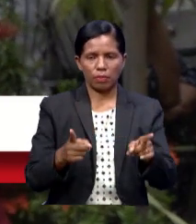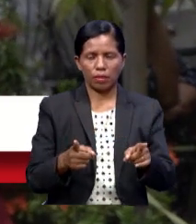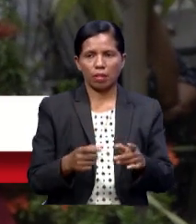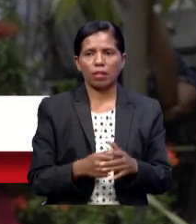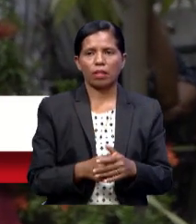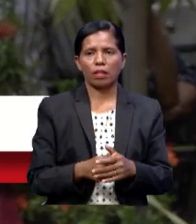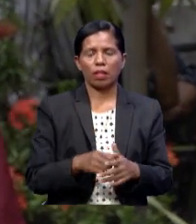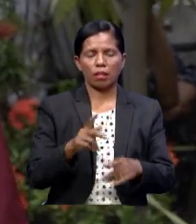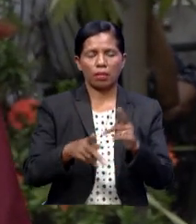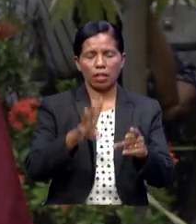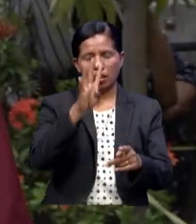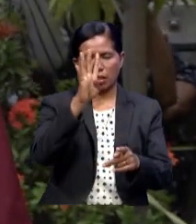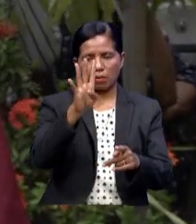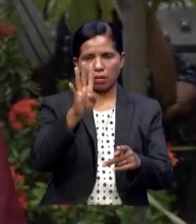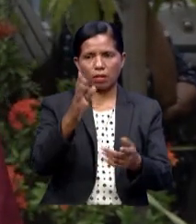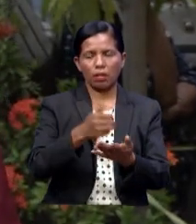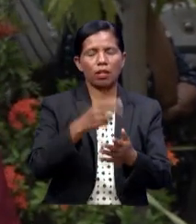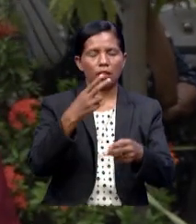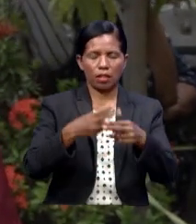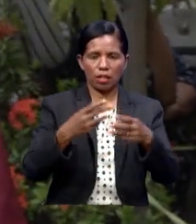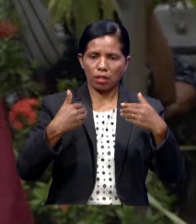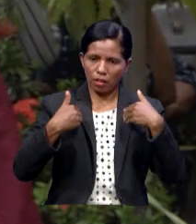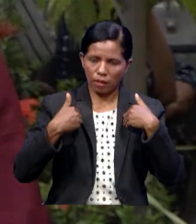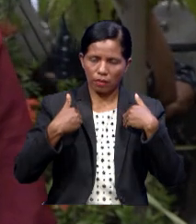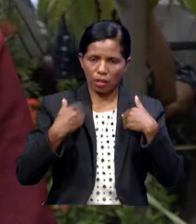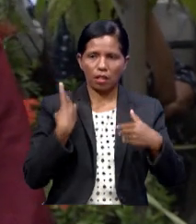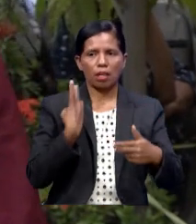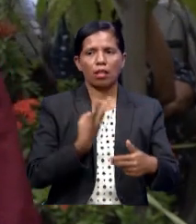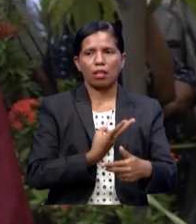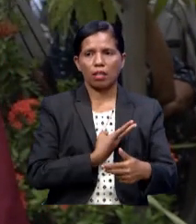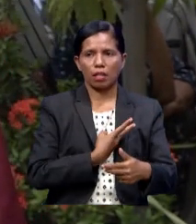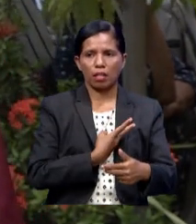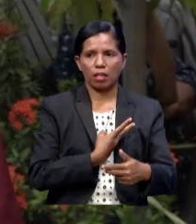mai be nain lima dit maka naran iha, ami